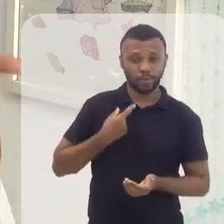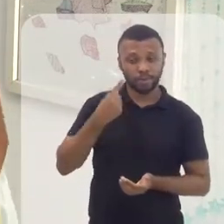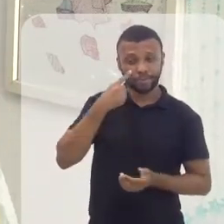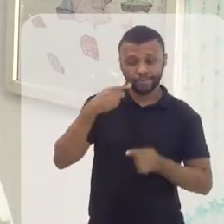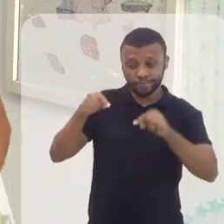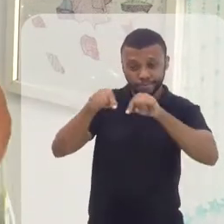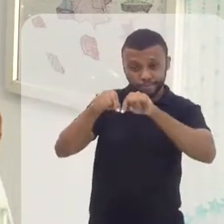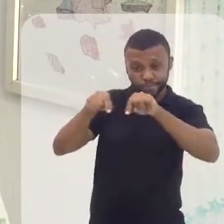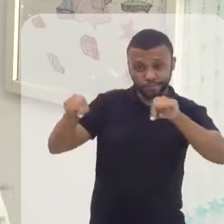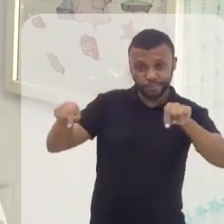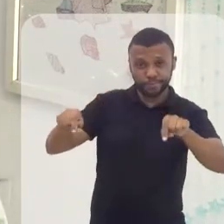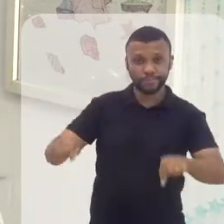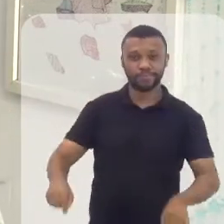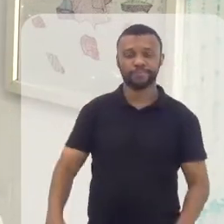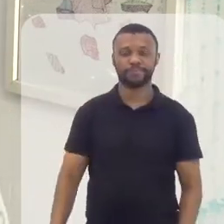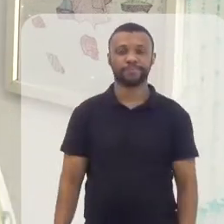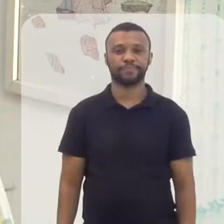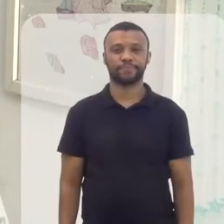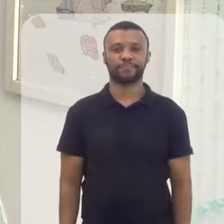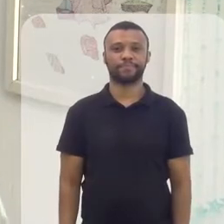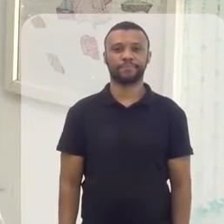né?